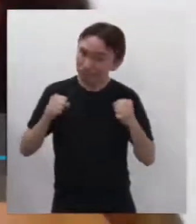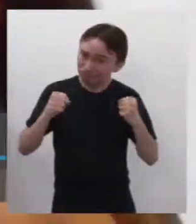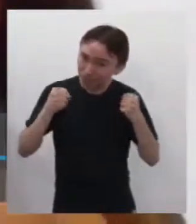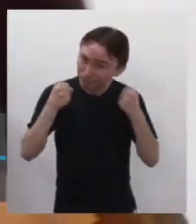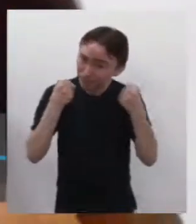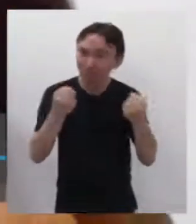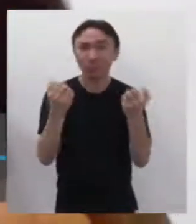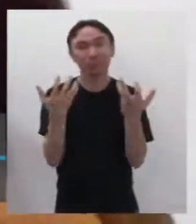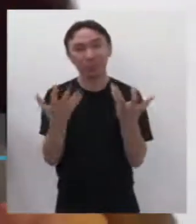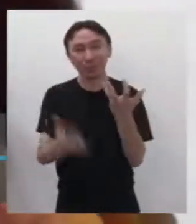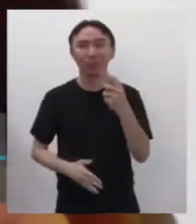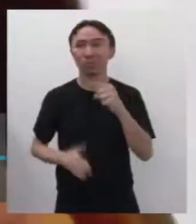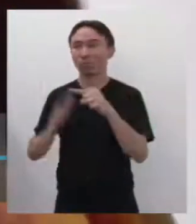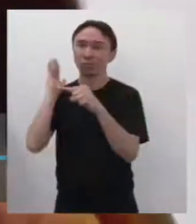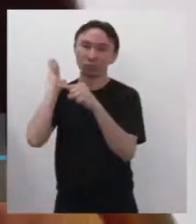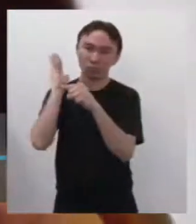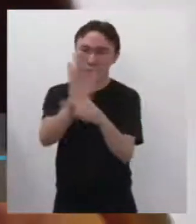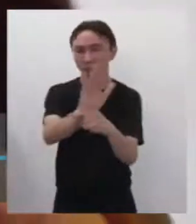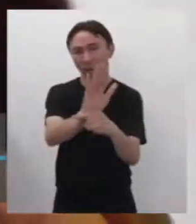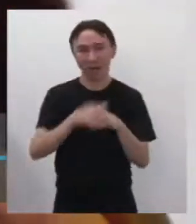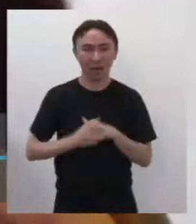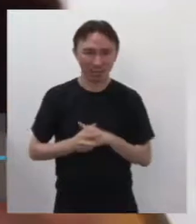saber se vocês